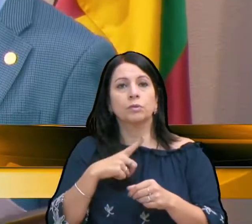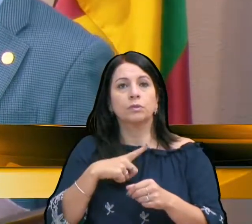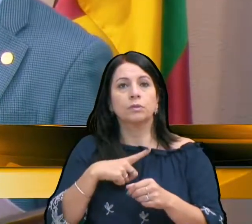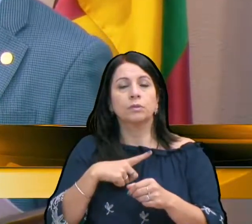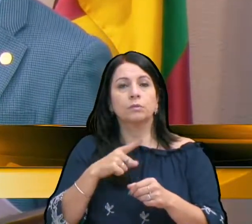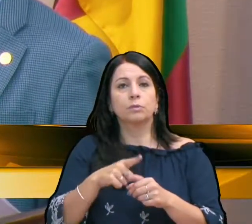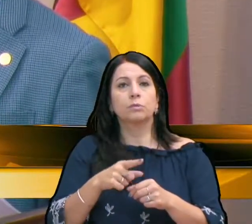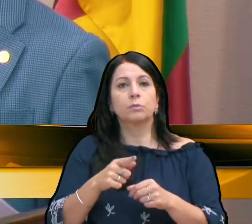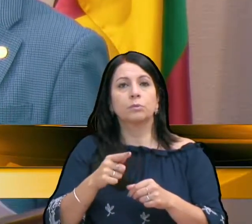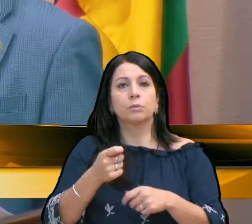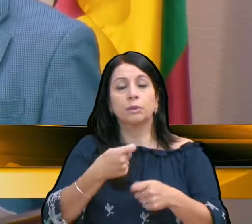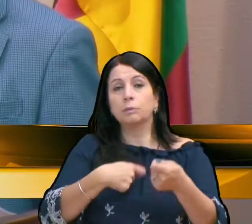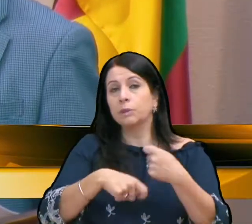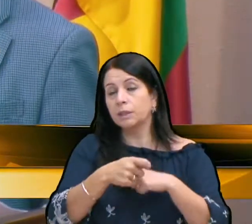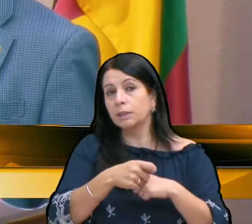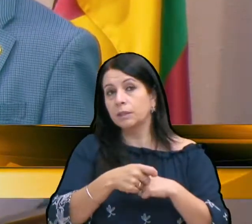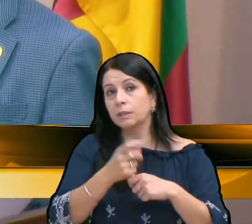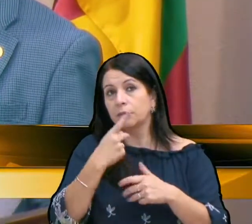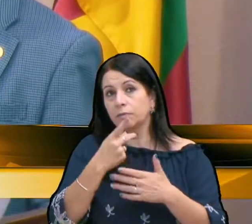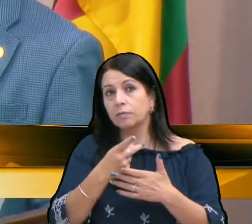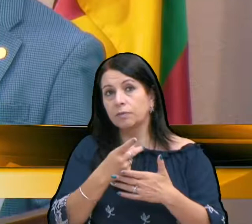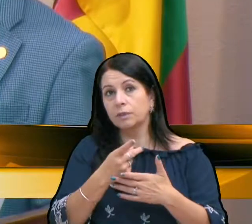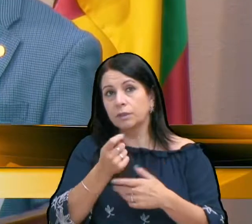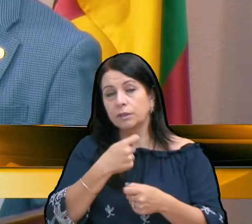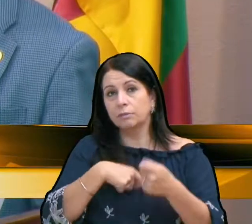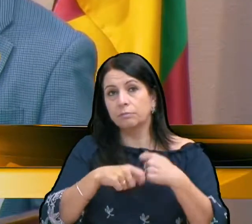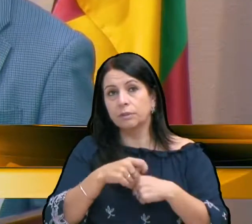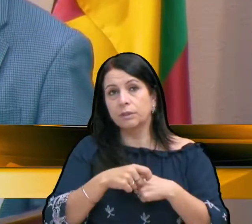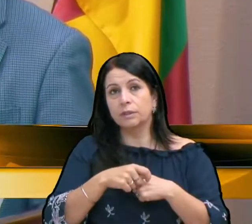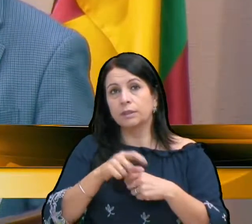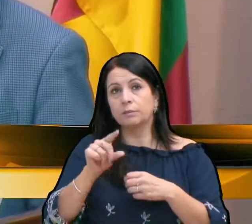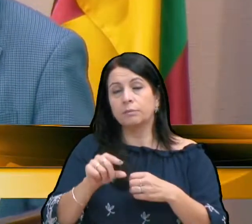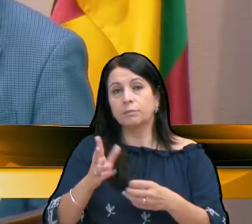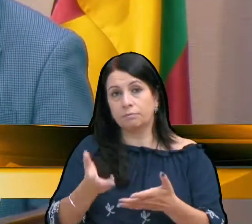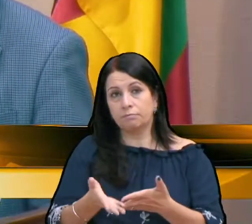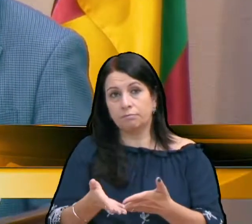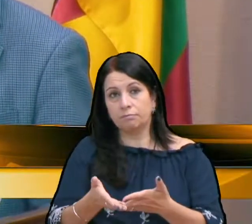uma gestão que se diz gestão pequena